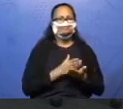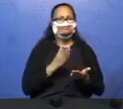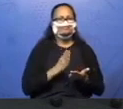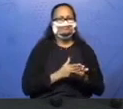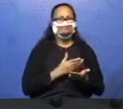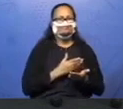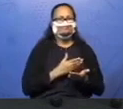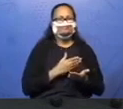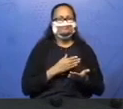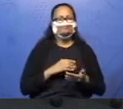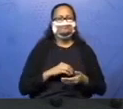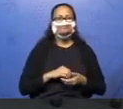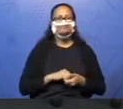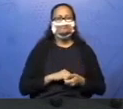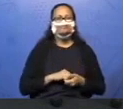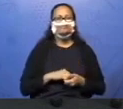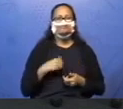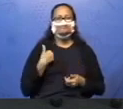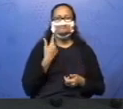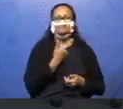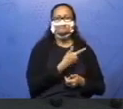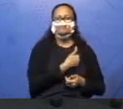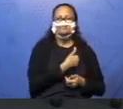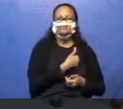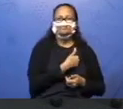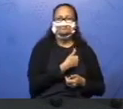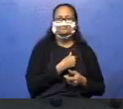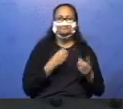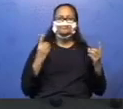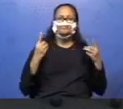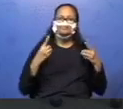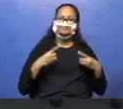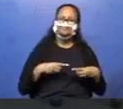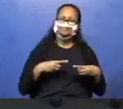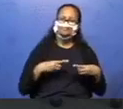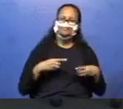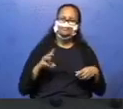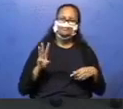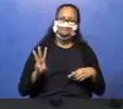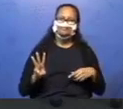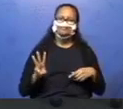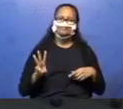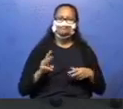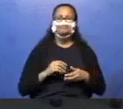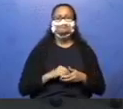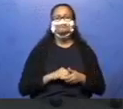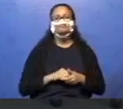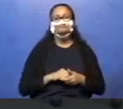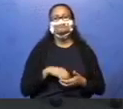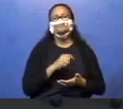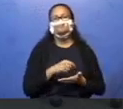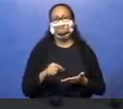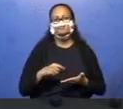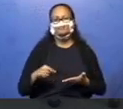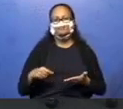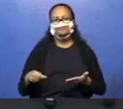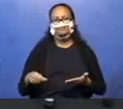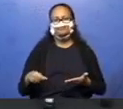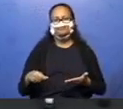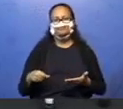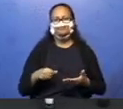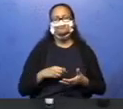caderno, que nós vamos para o nosso desafio 3. Escrevam aí